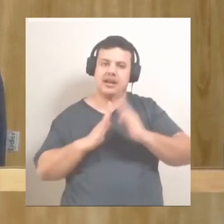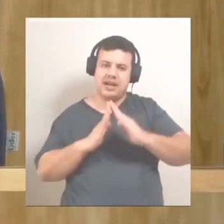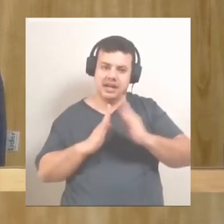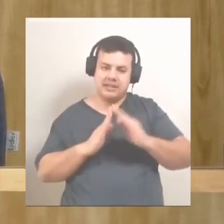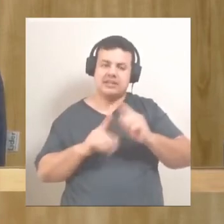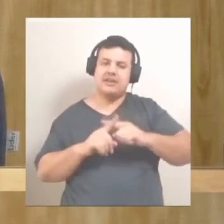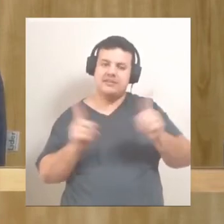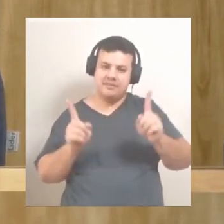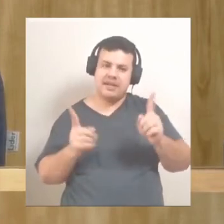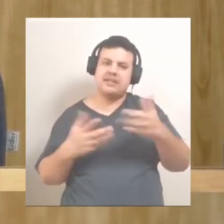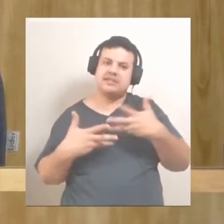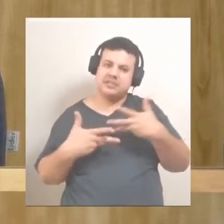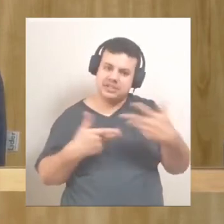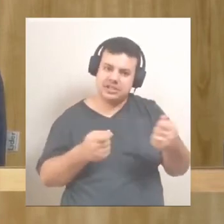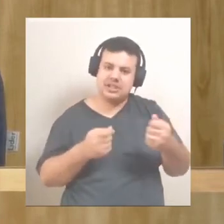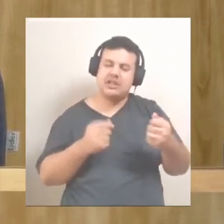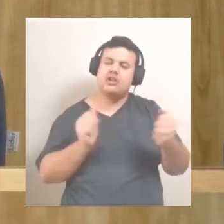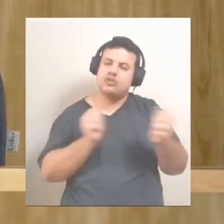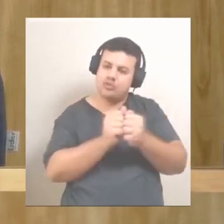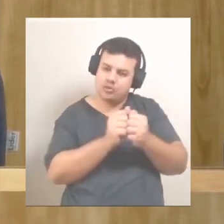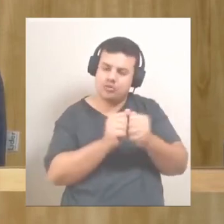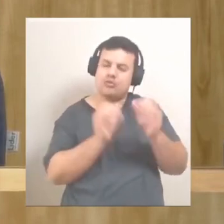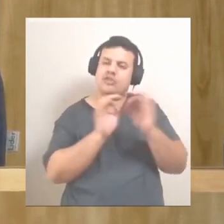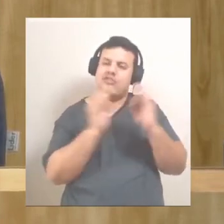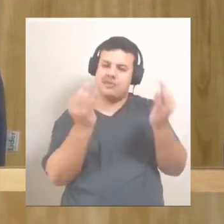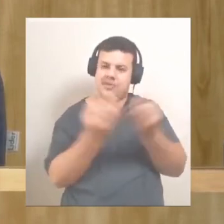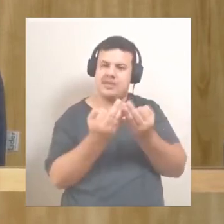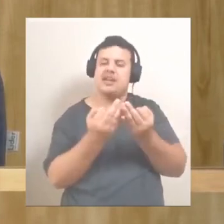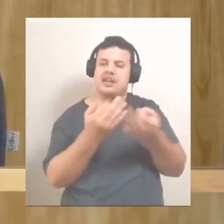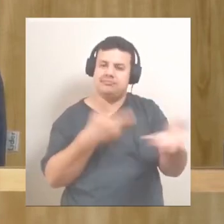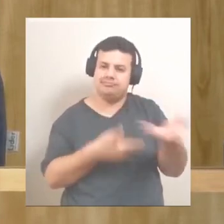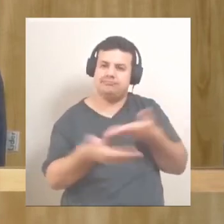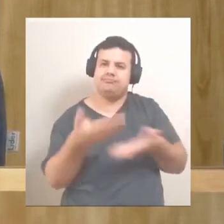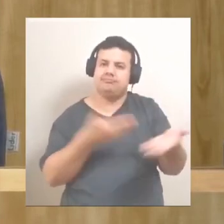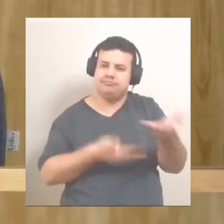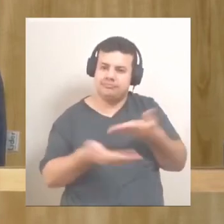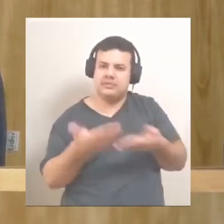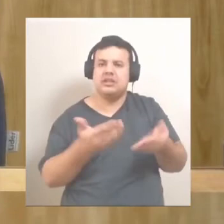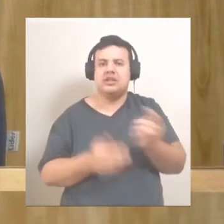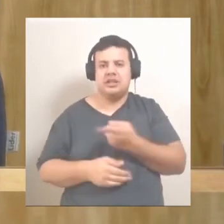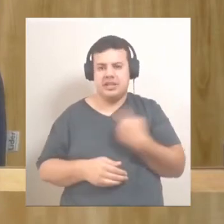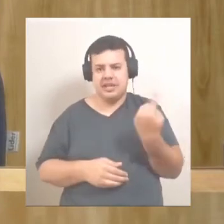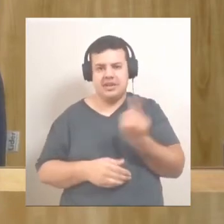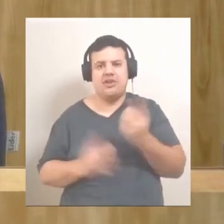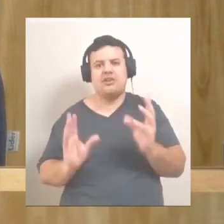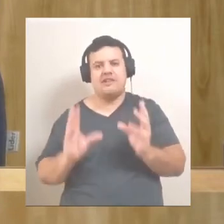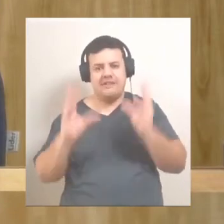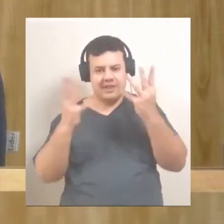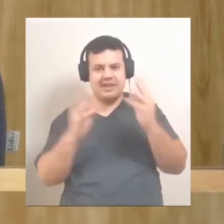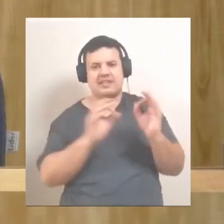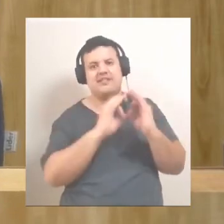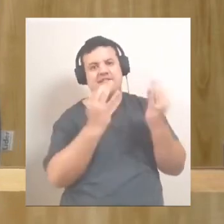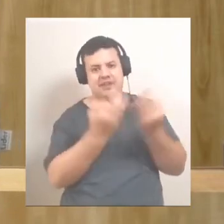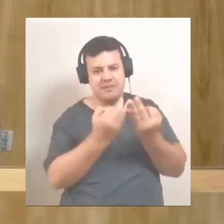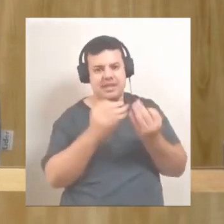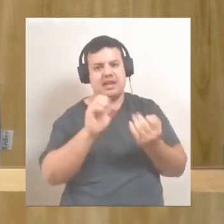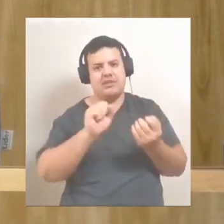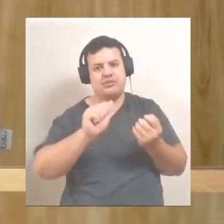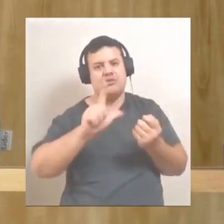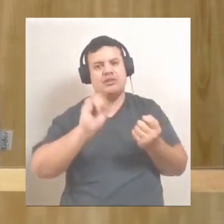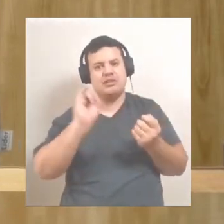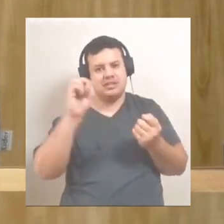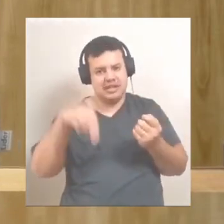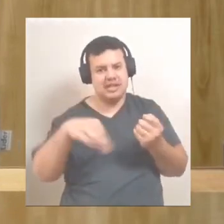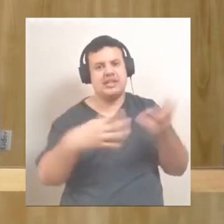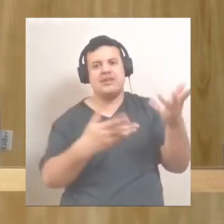de uma certa forma, parte daquela família. E em nossas festas, a família do seu Salim também